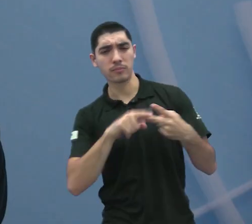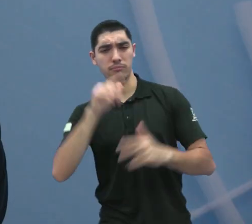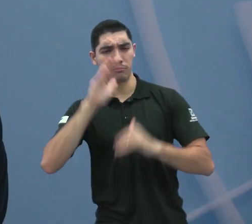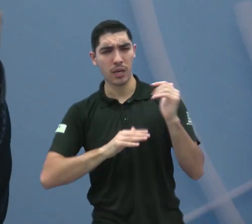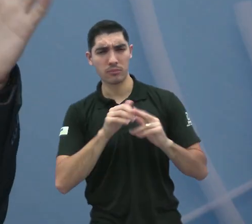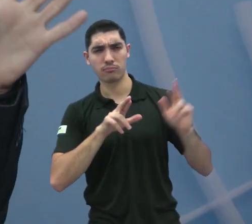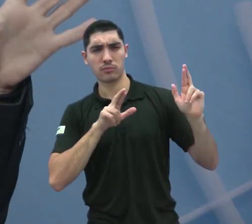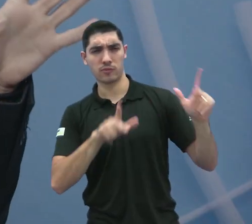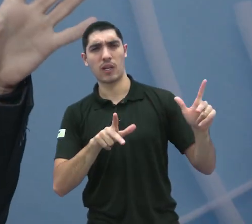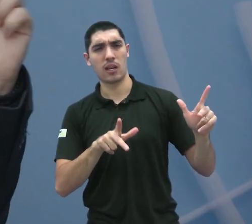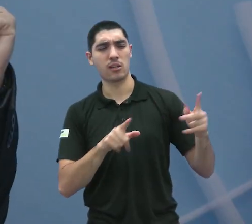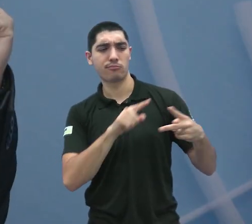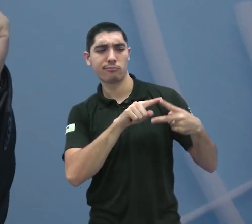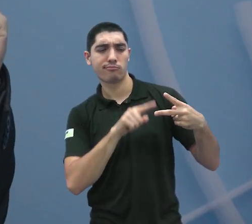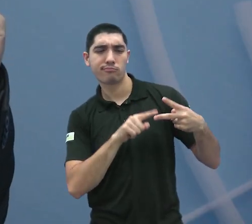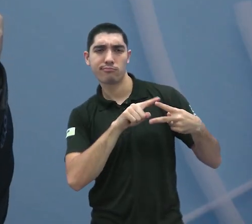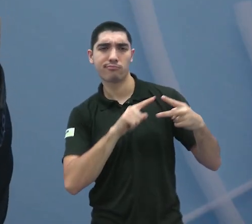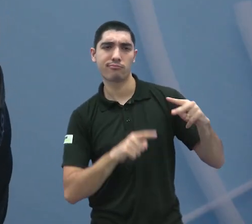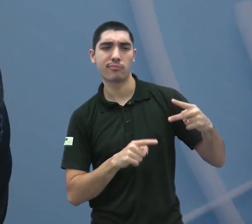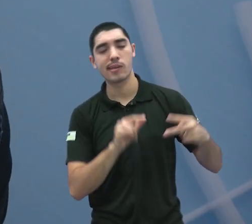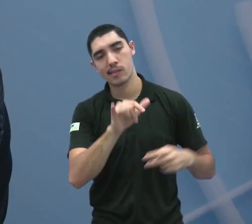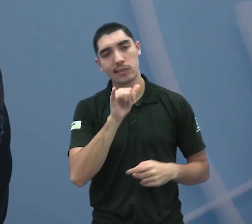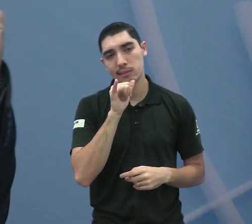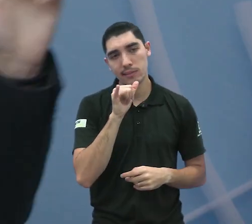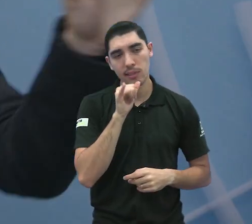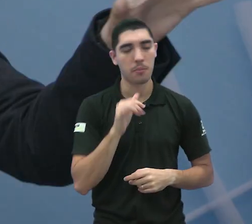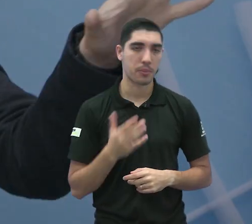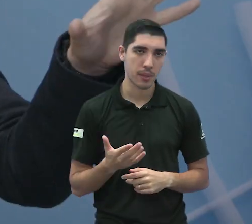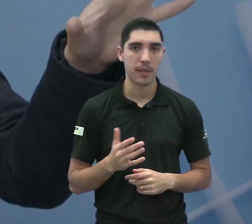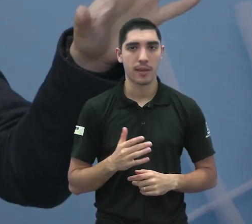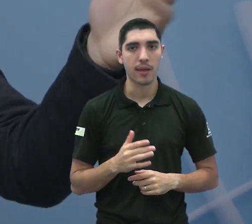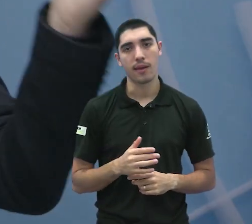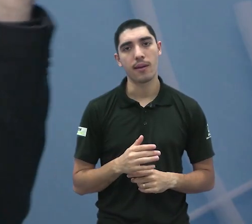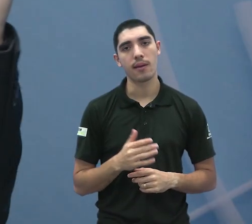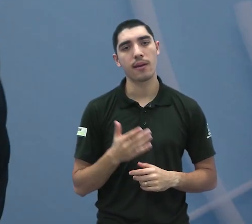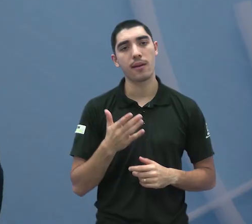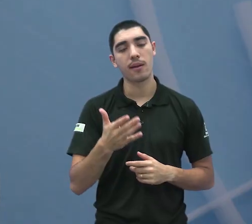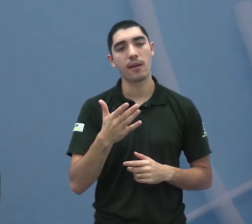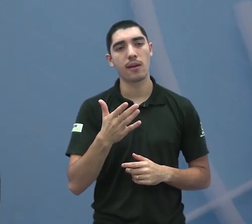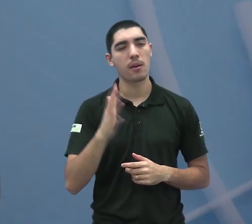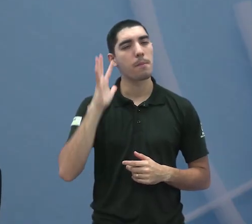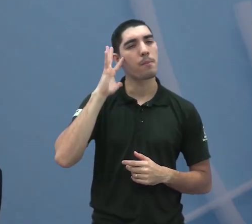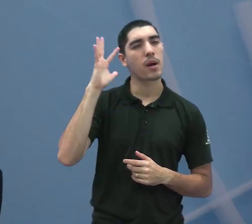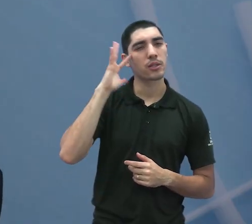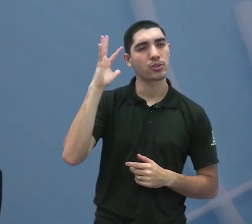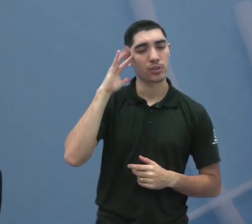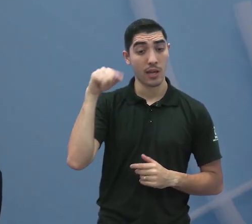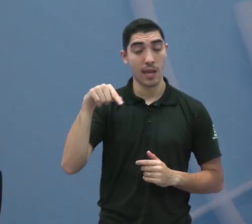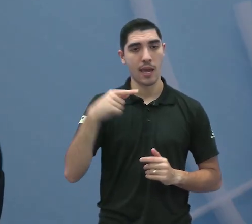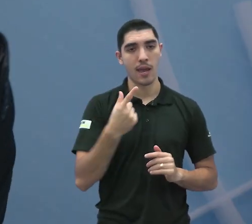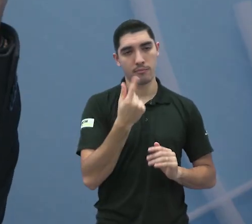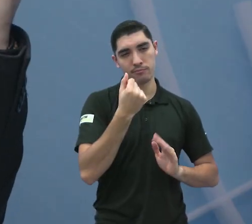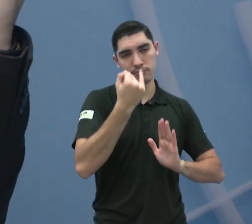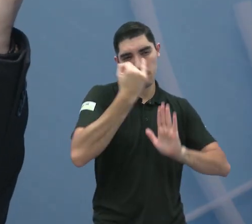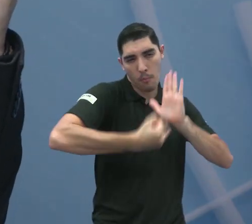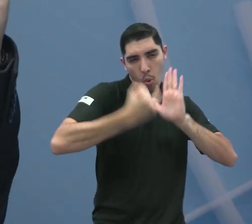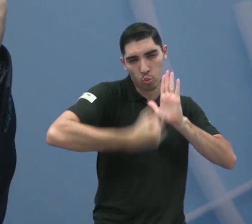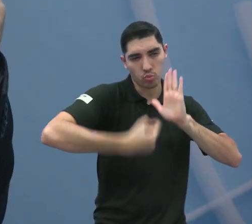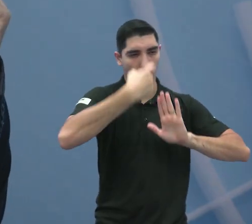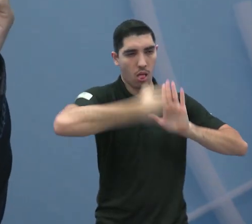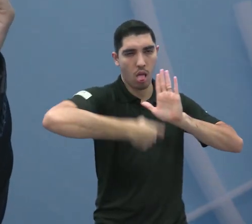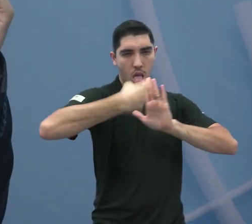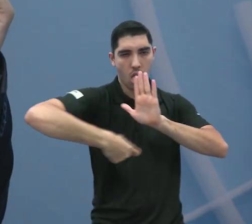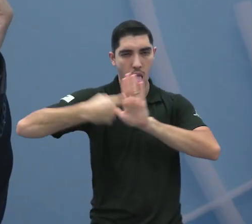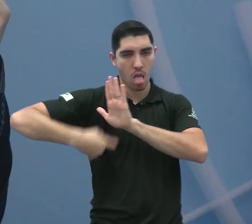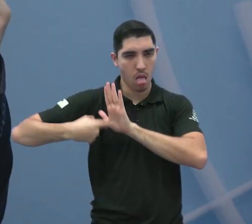outra, né, em relação a, por exemplo, quando a gente pensa na questão das tarifas, do tarifaço,